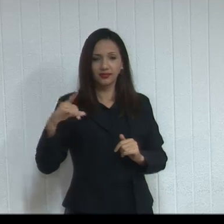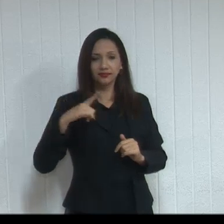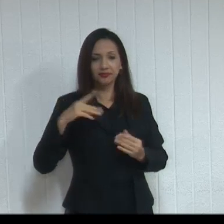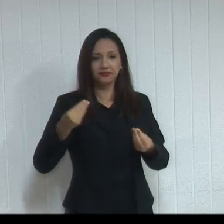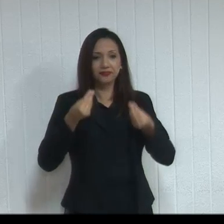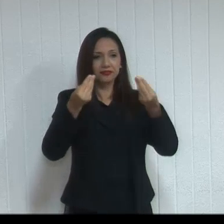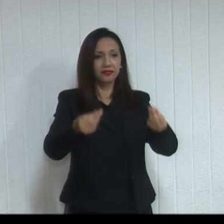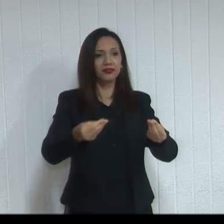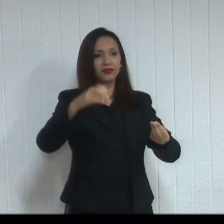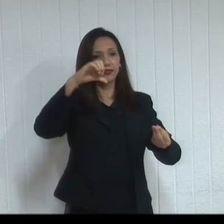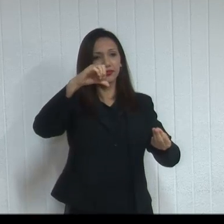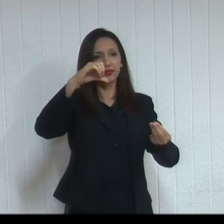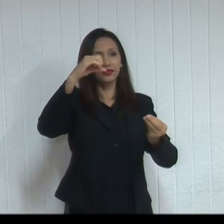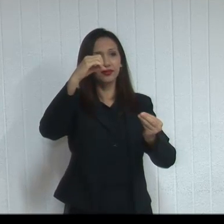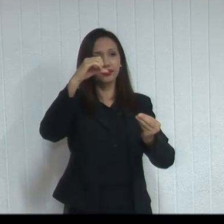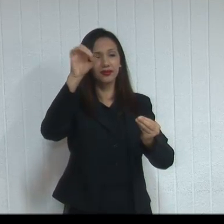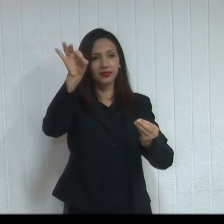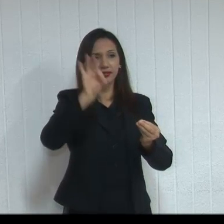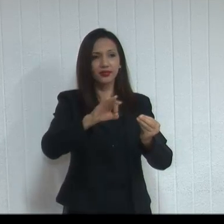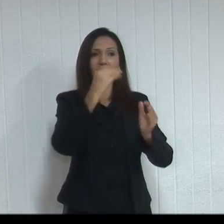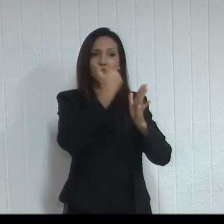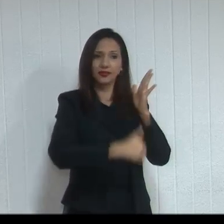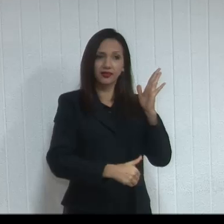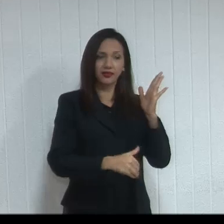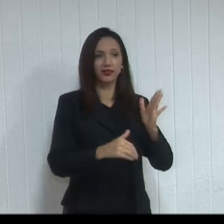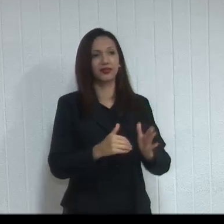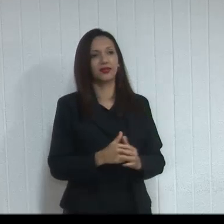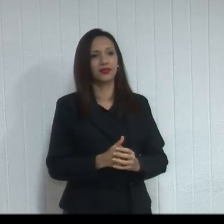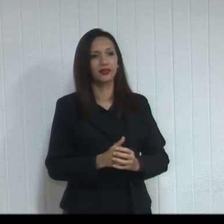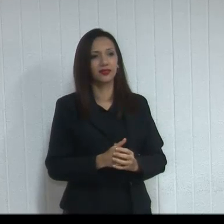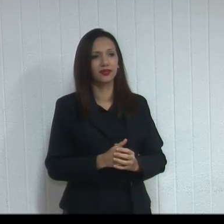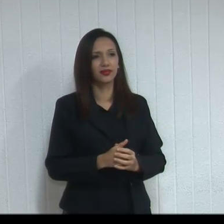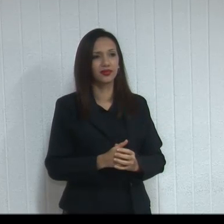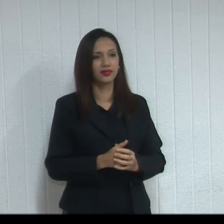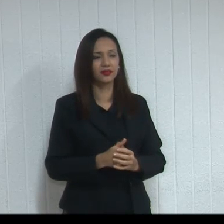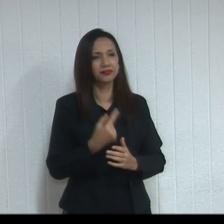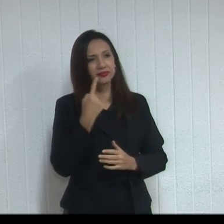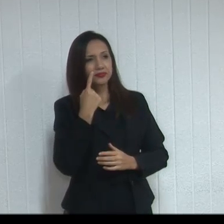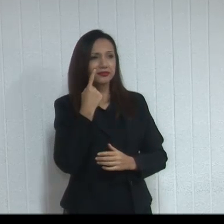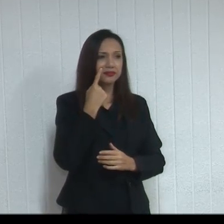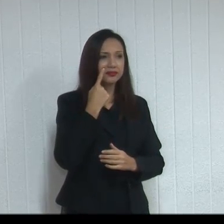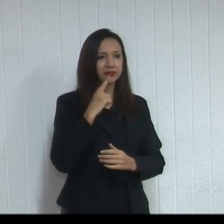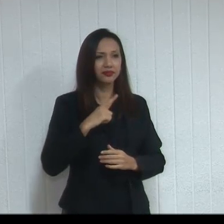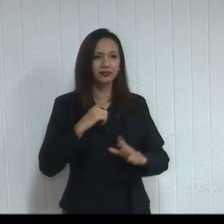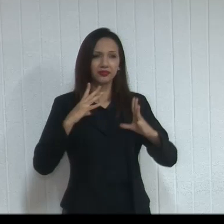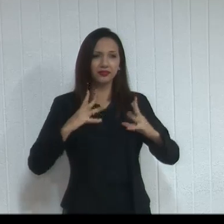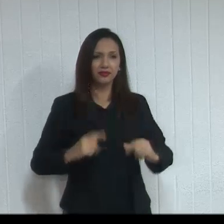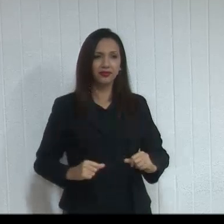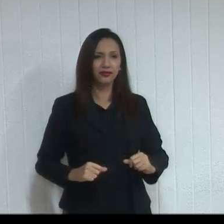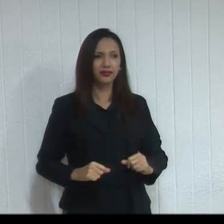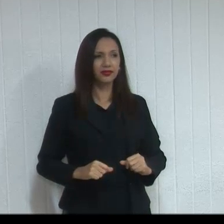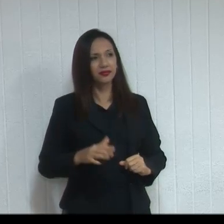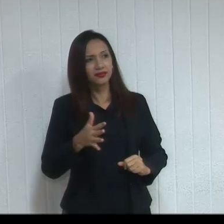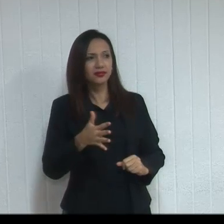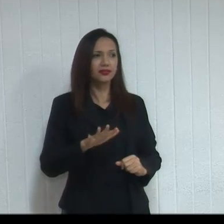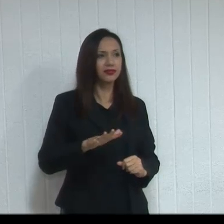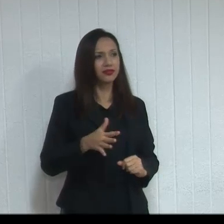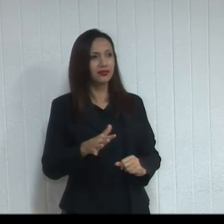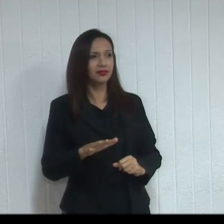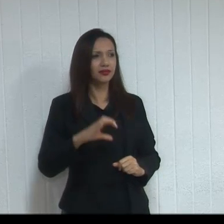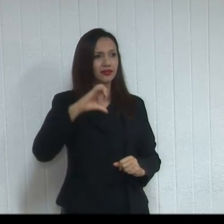dava 9% de desconto. E aí, se a gente fazer uma média, sendo justo, a média ali dá em torno